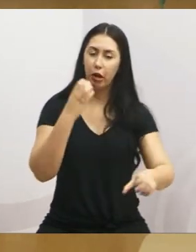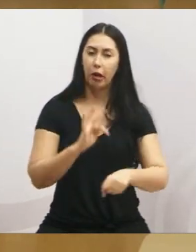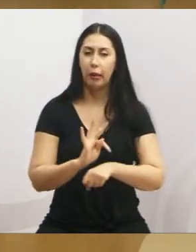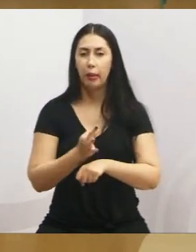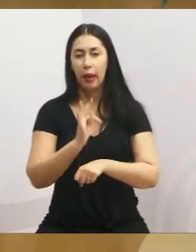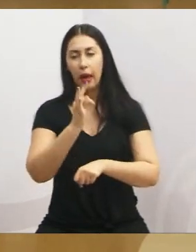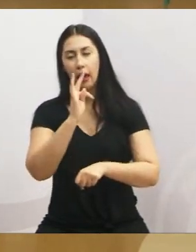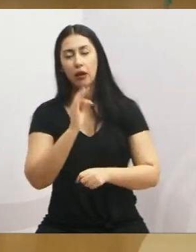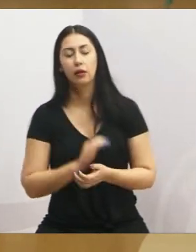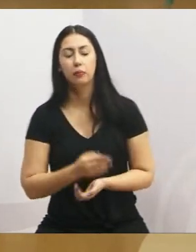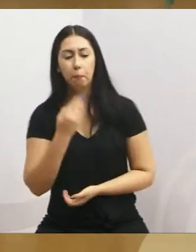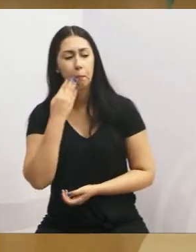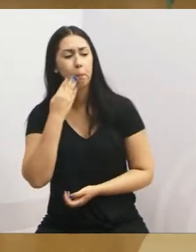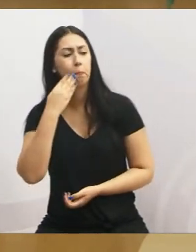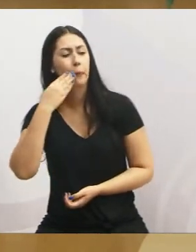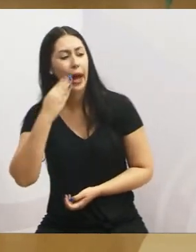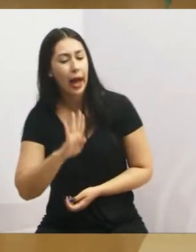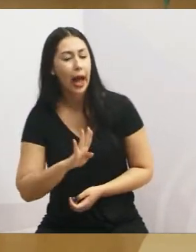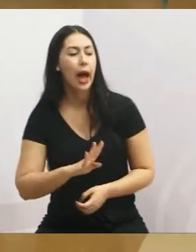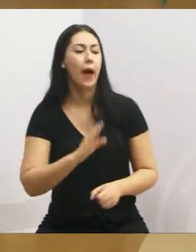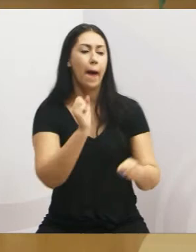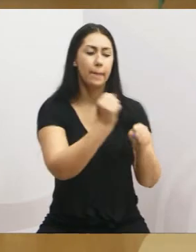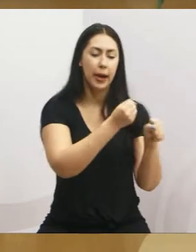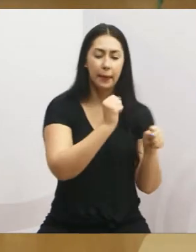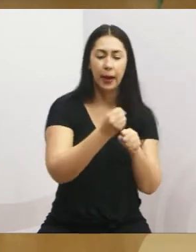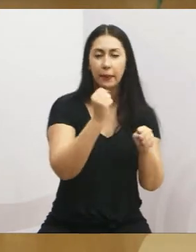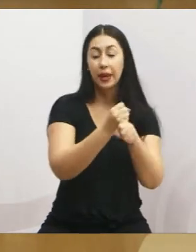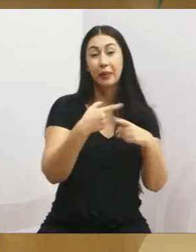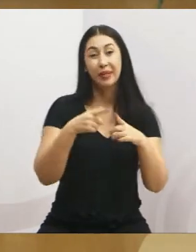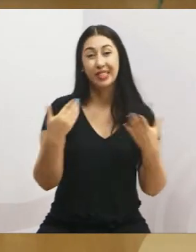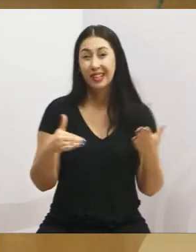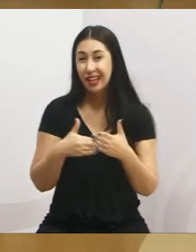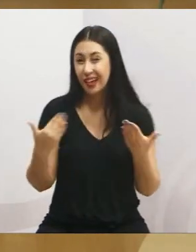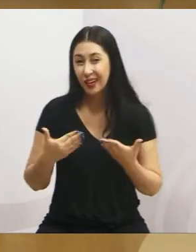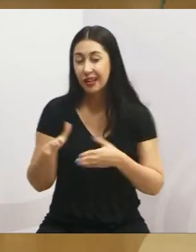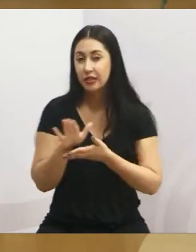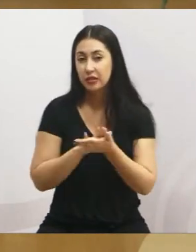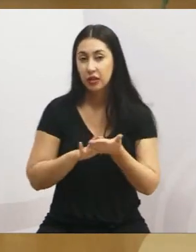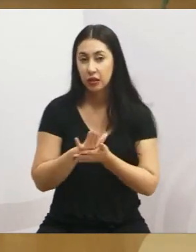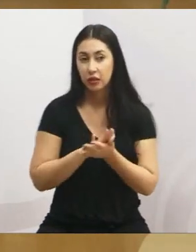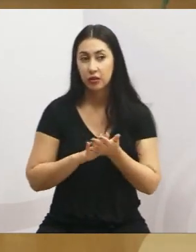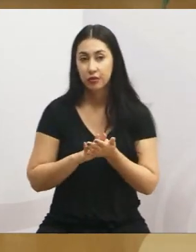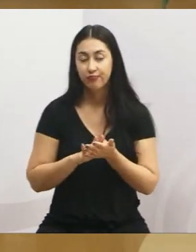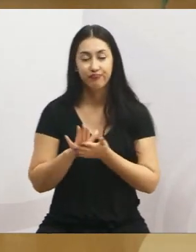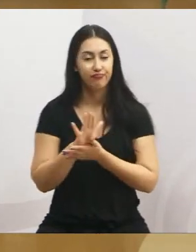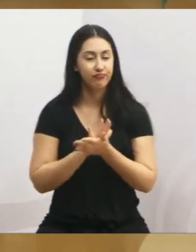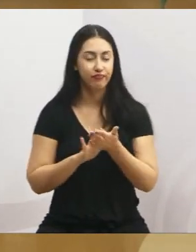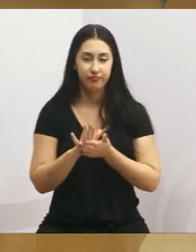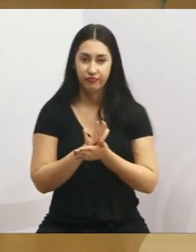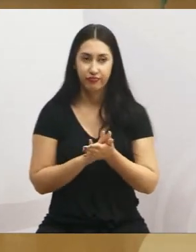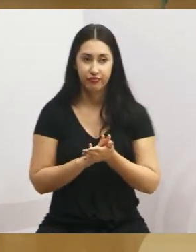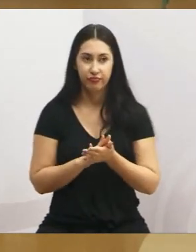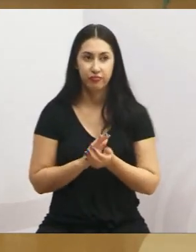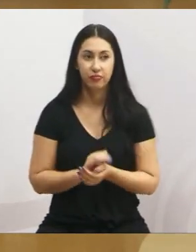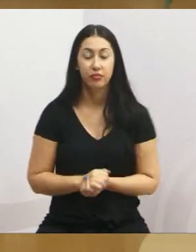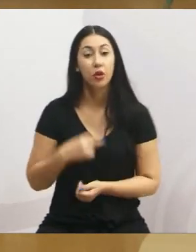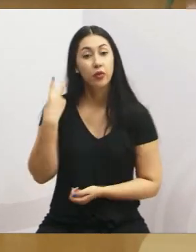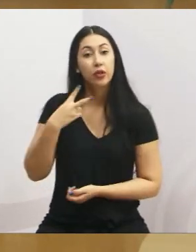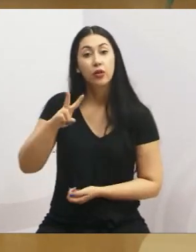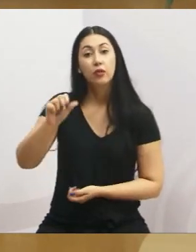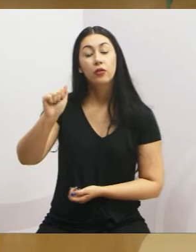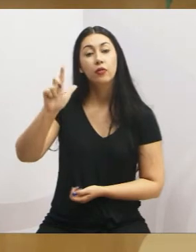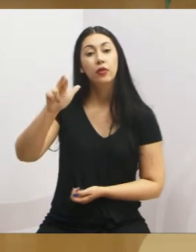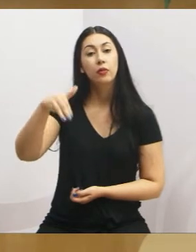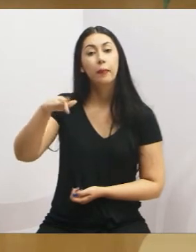prefeitura, prometeram ampliação, prometeram reforma e até agora não saiu do lugar. Não saiu do lugar. O vereador Valmir estava